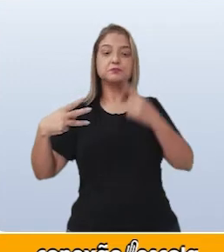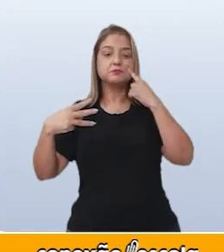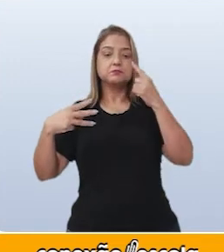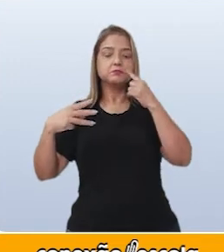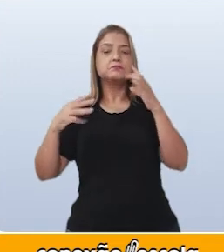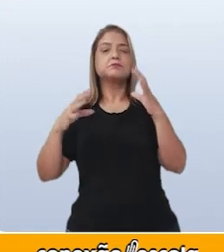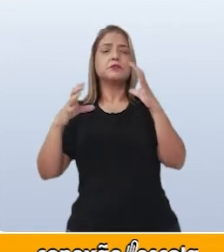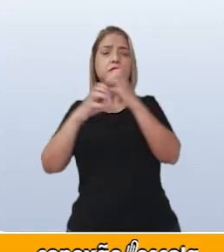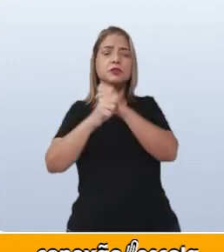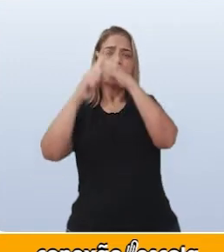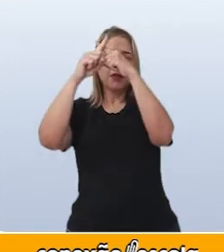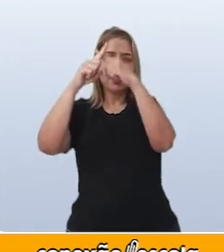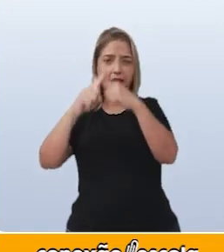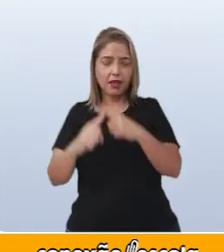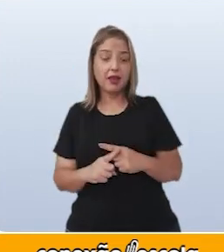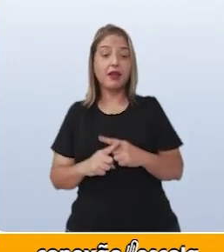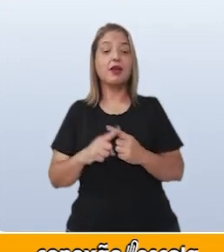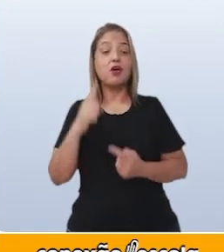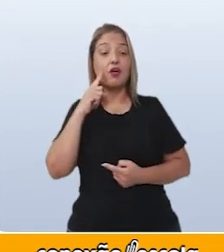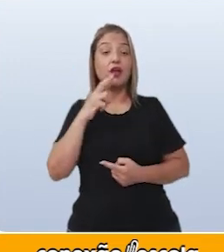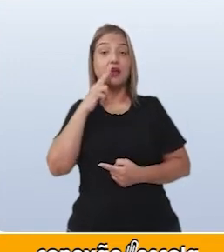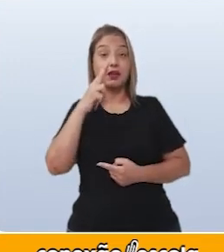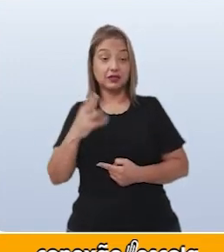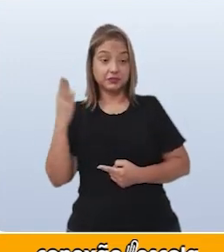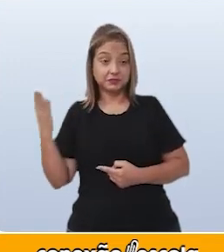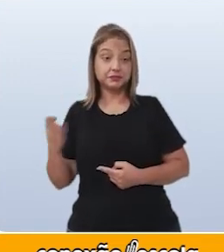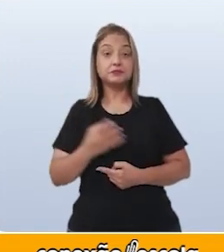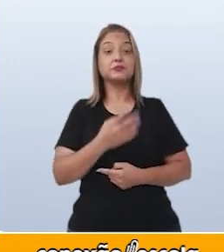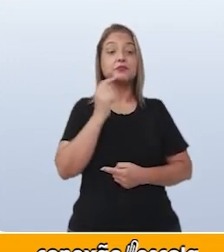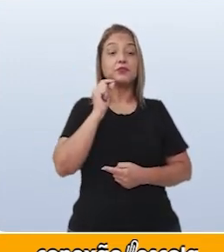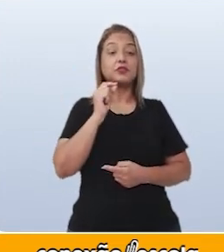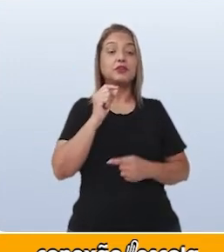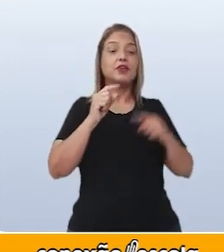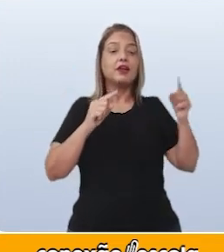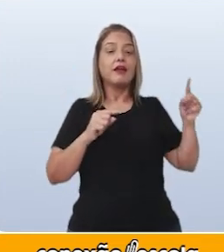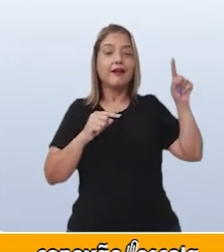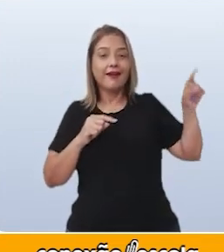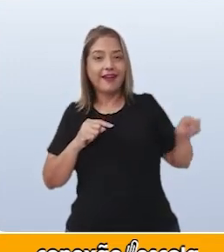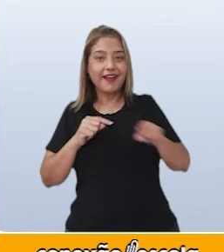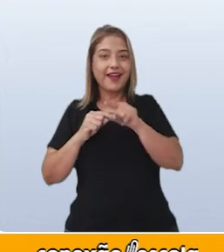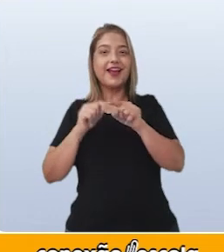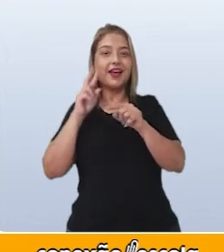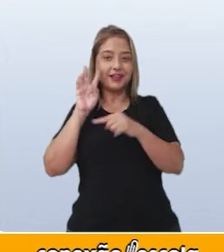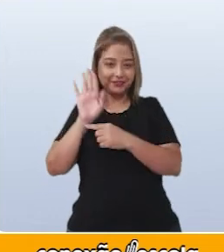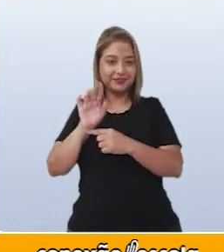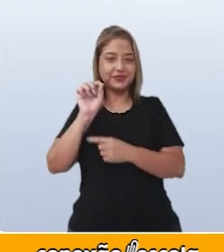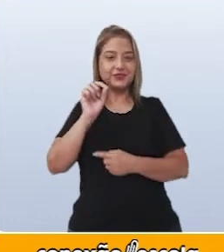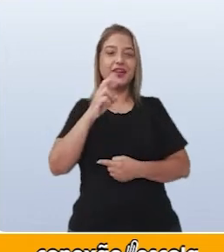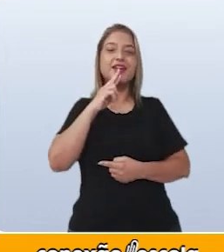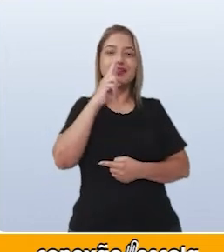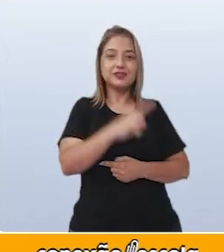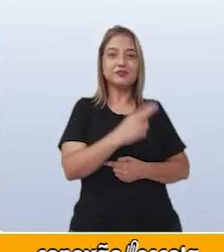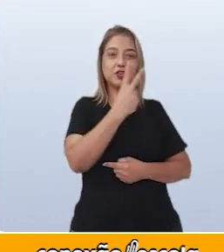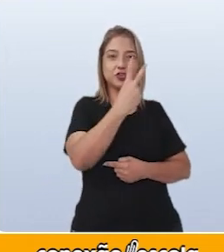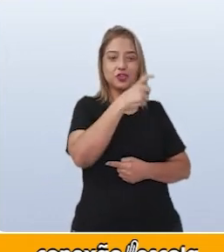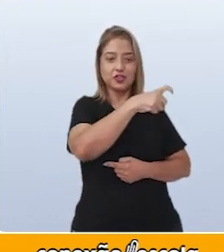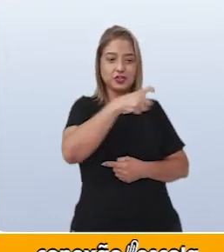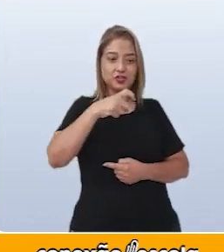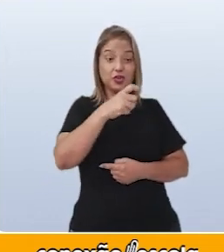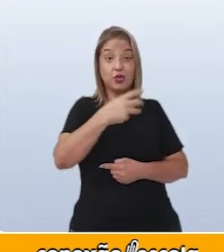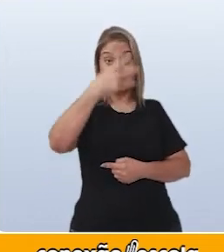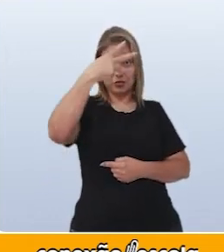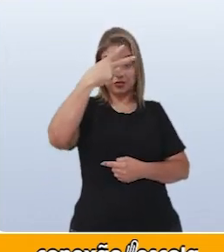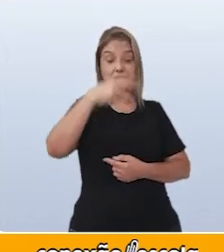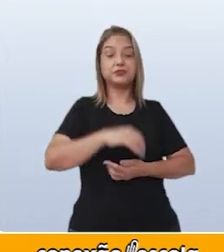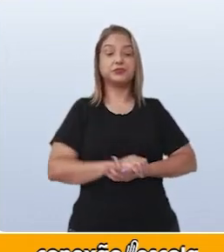Multiplicando, vamos ficar com x vezes 2x ao quadrado, 2x ao cubo. X